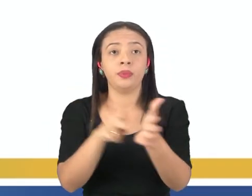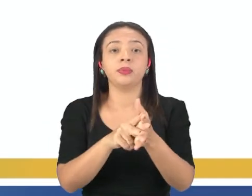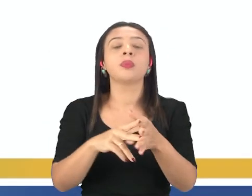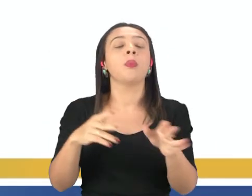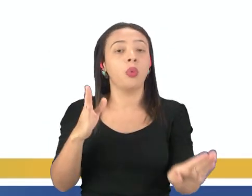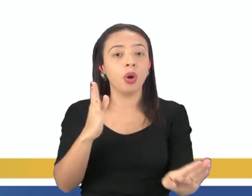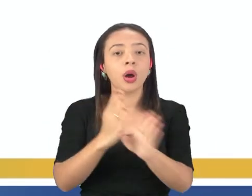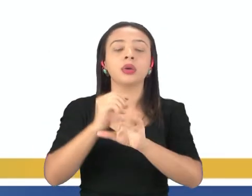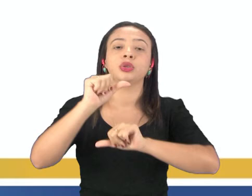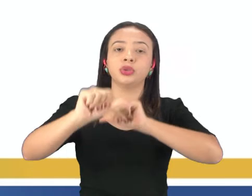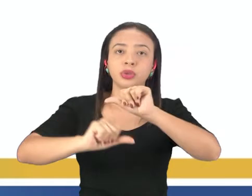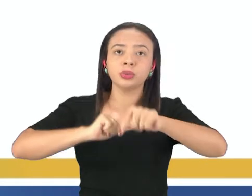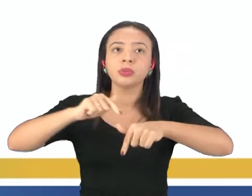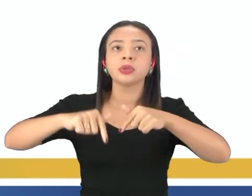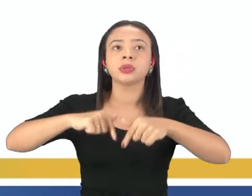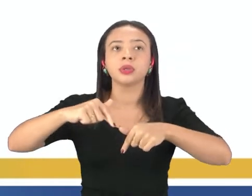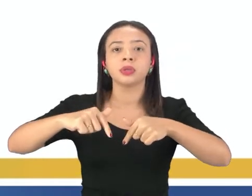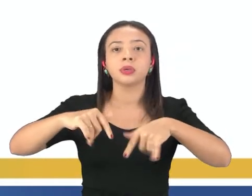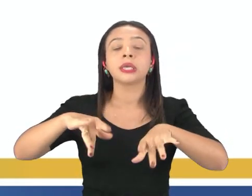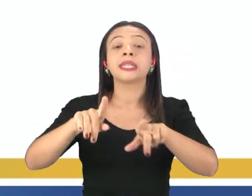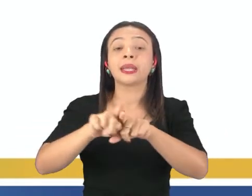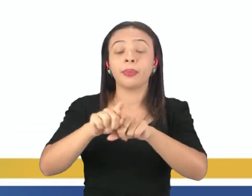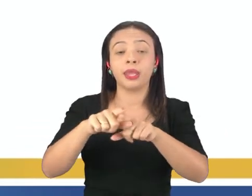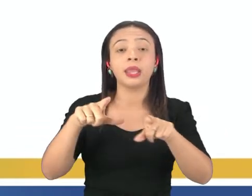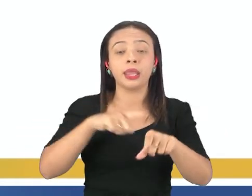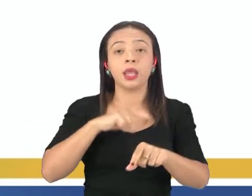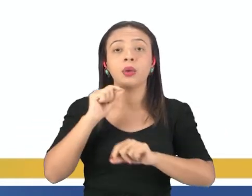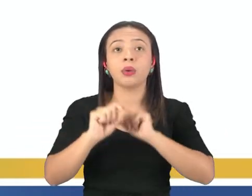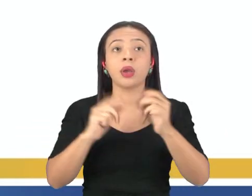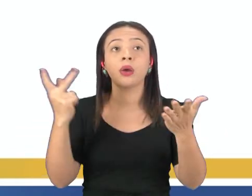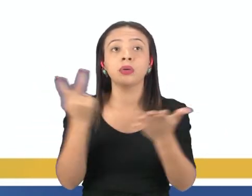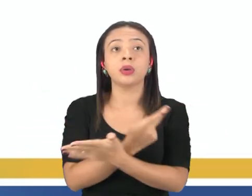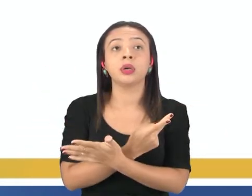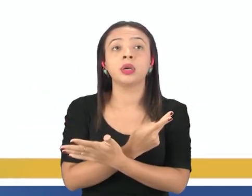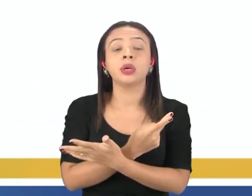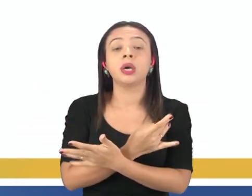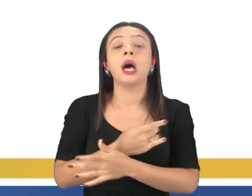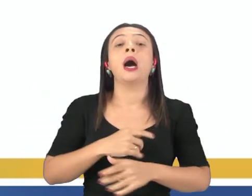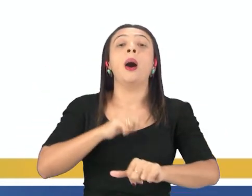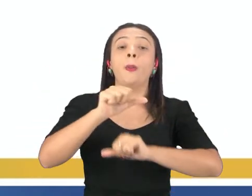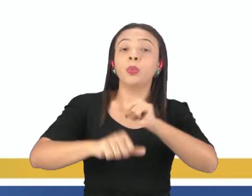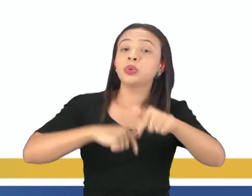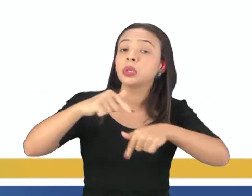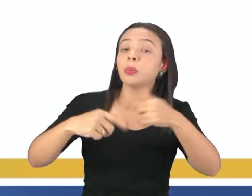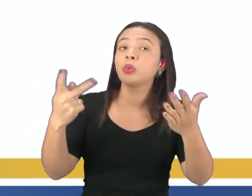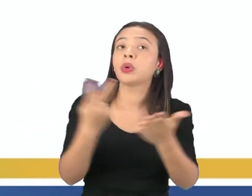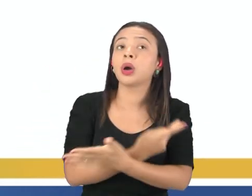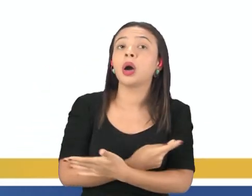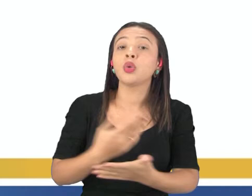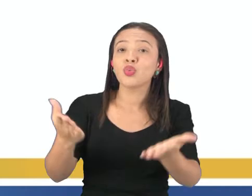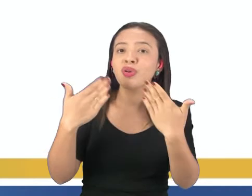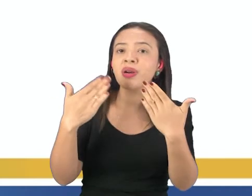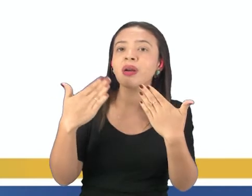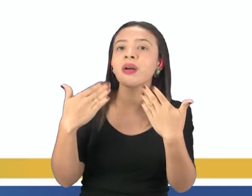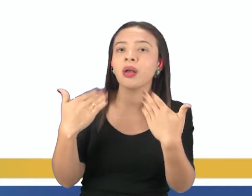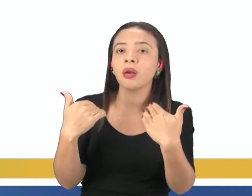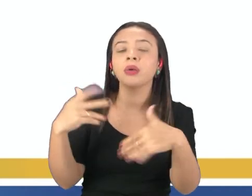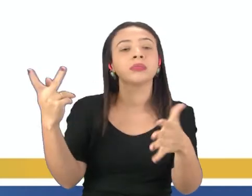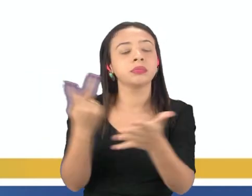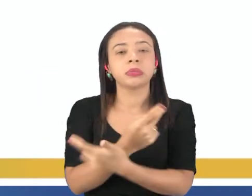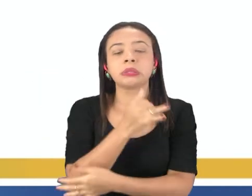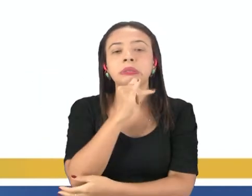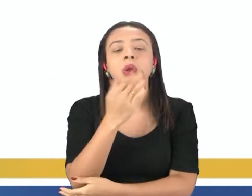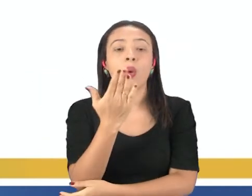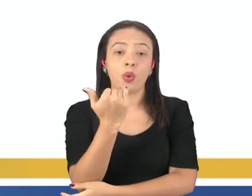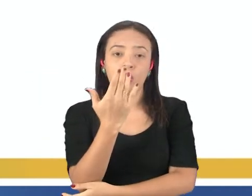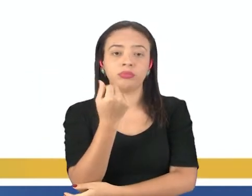transformação química. Tenho também aí a transformação química que acontece por ação do calor, que é o que acontece com os